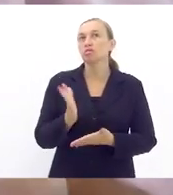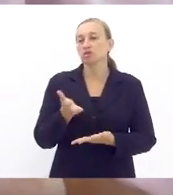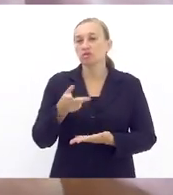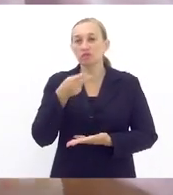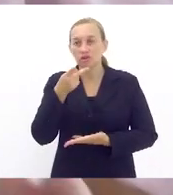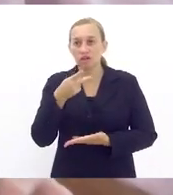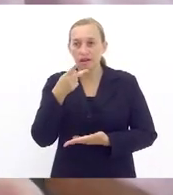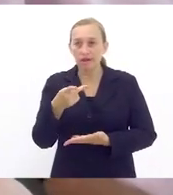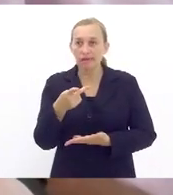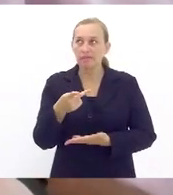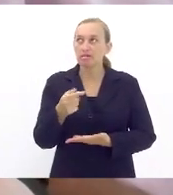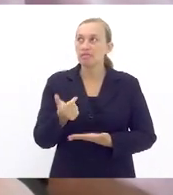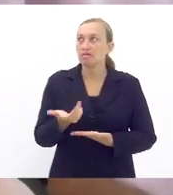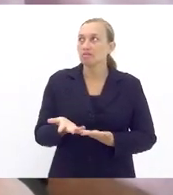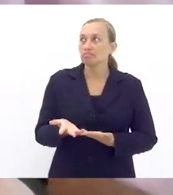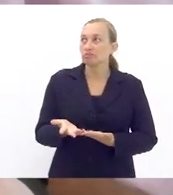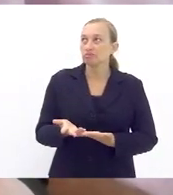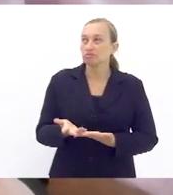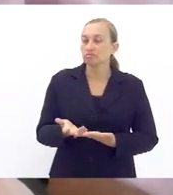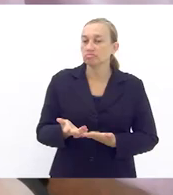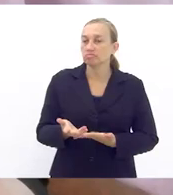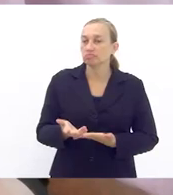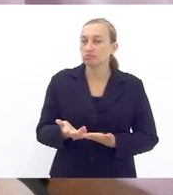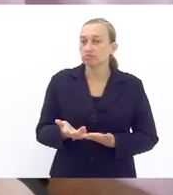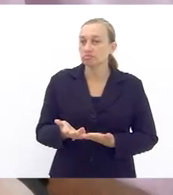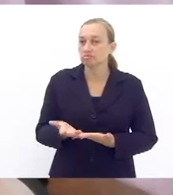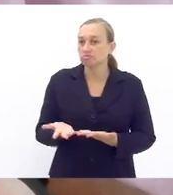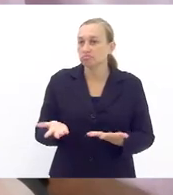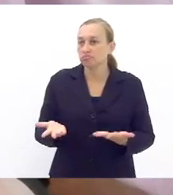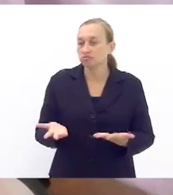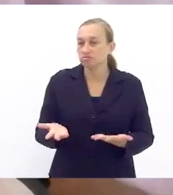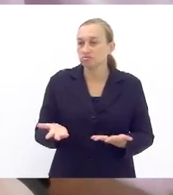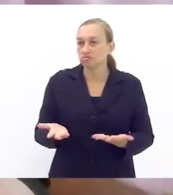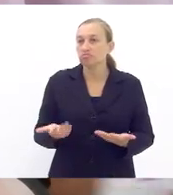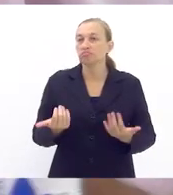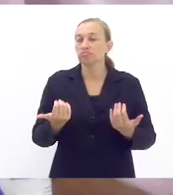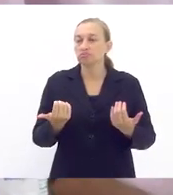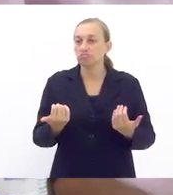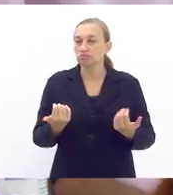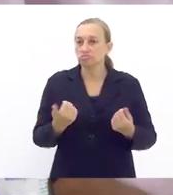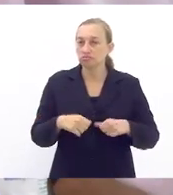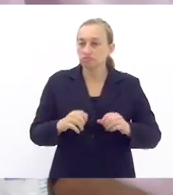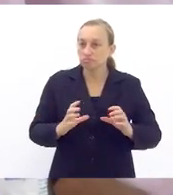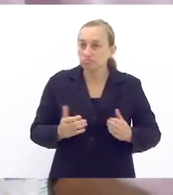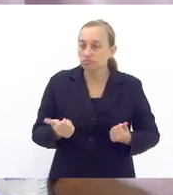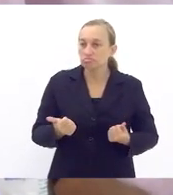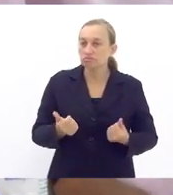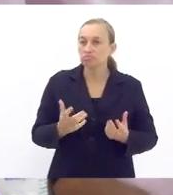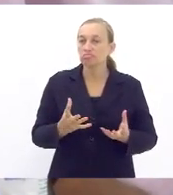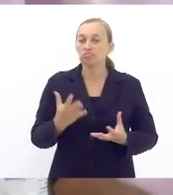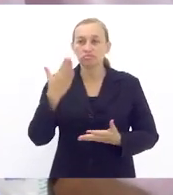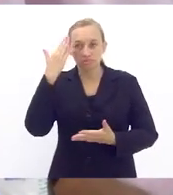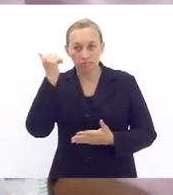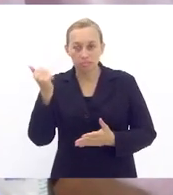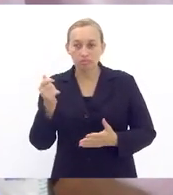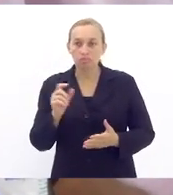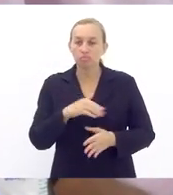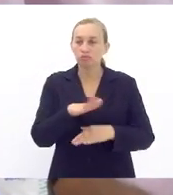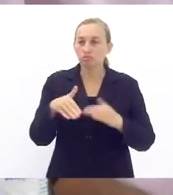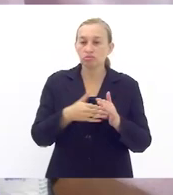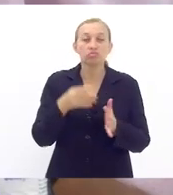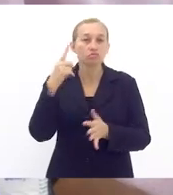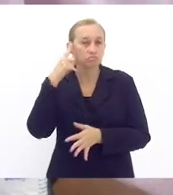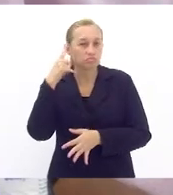é feito sem a junção a ouvir a comunidade né